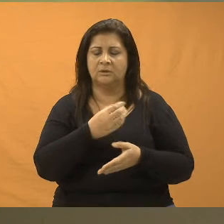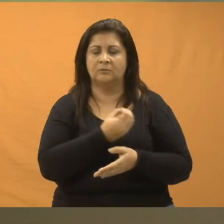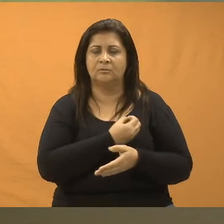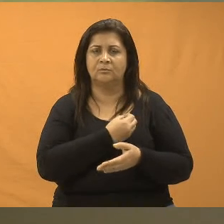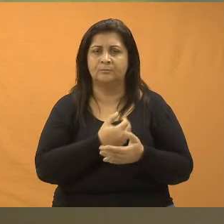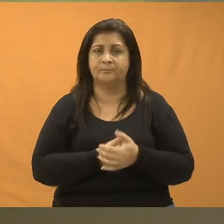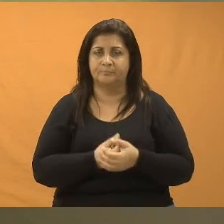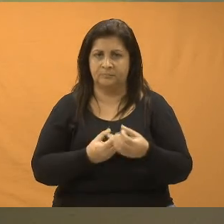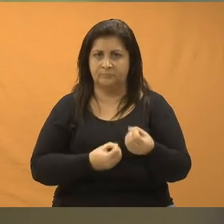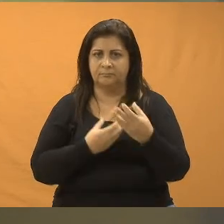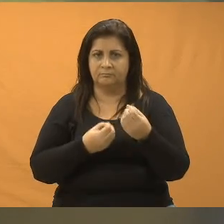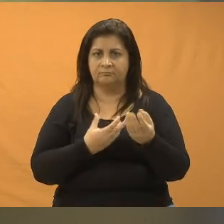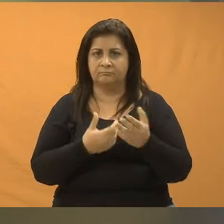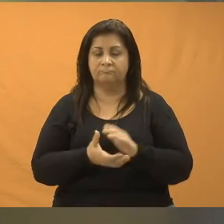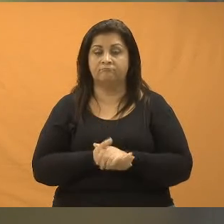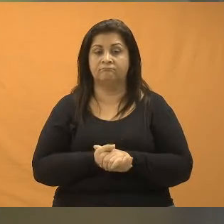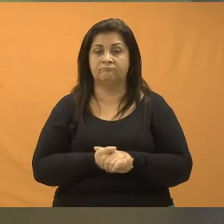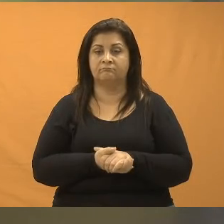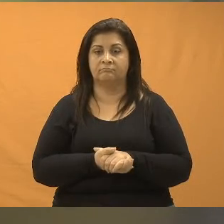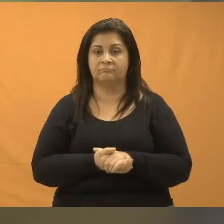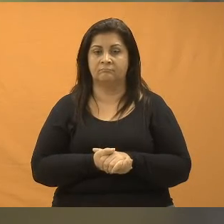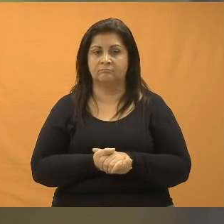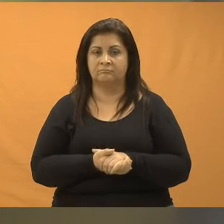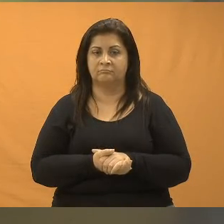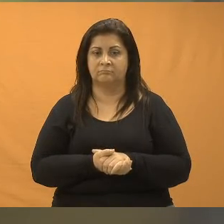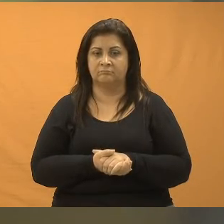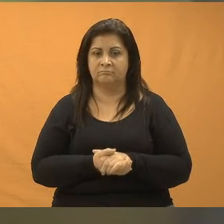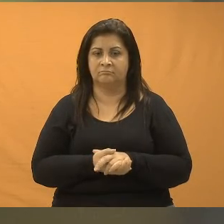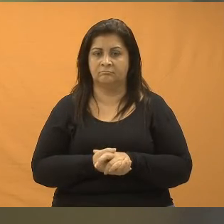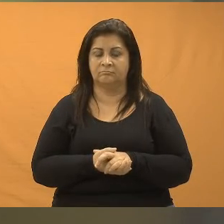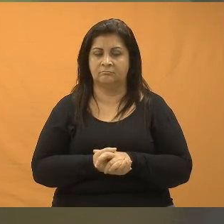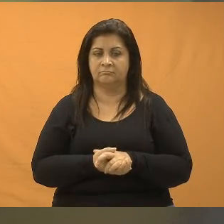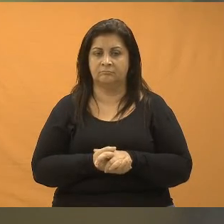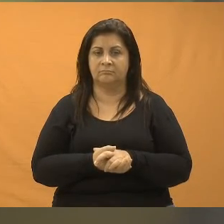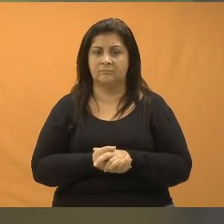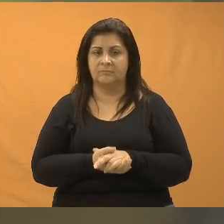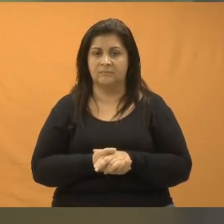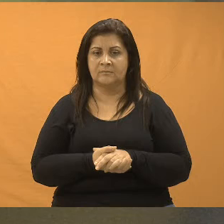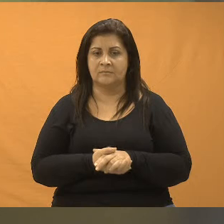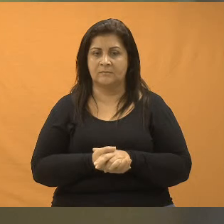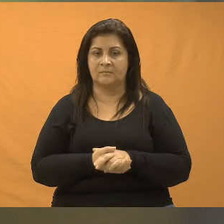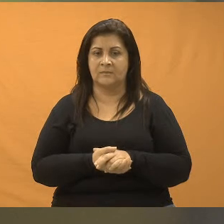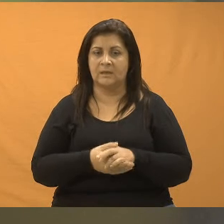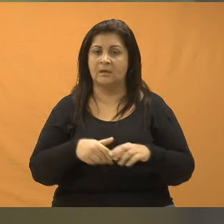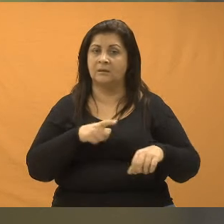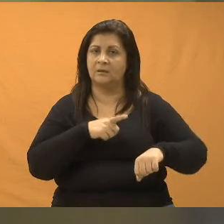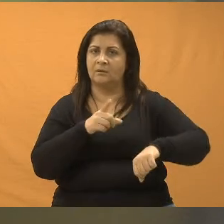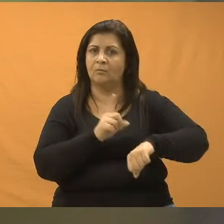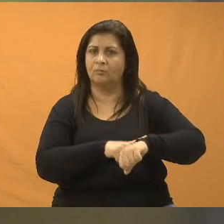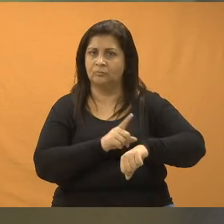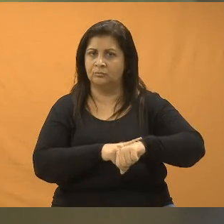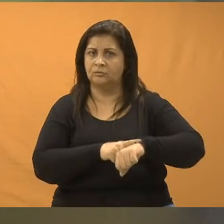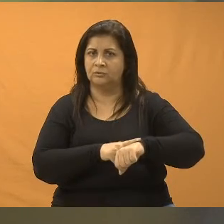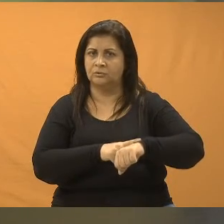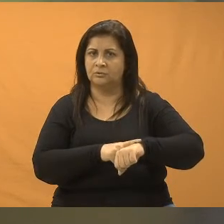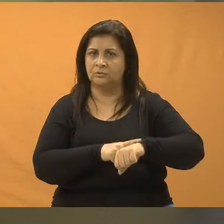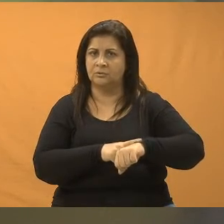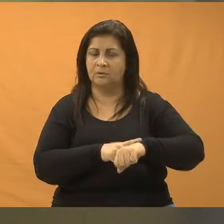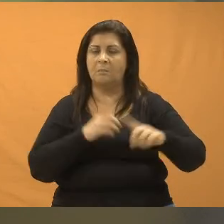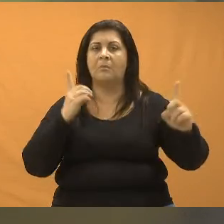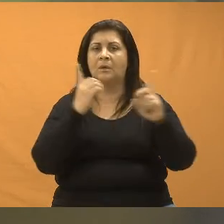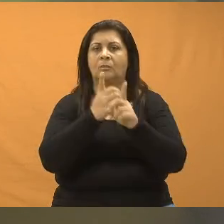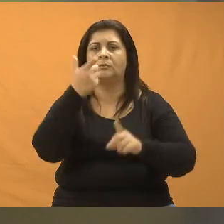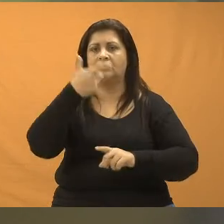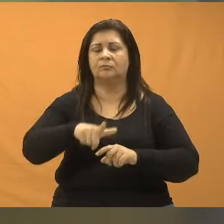números. E era até interessante, Celso, já a gente sair com um prazo, uma data aqui, para fazer a próxima audiência